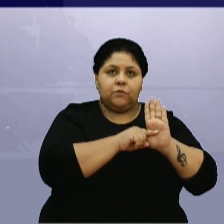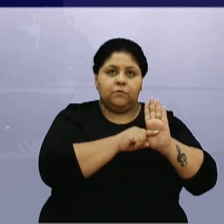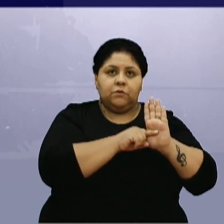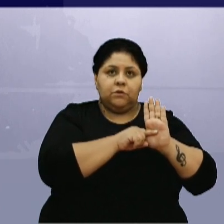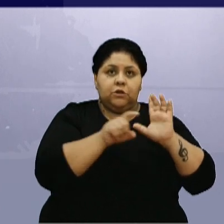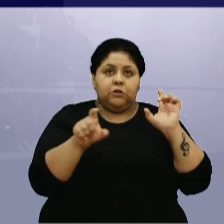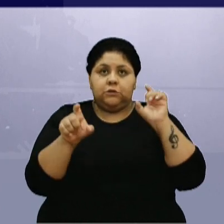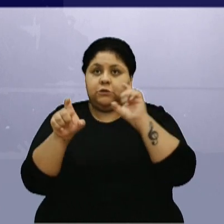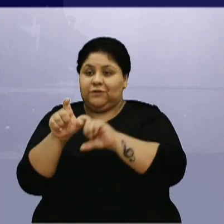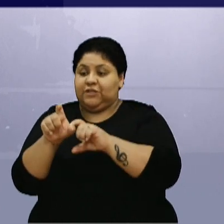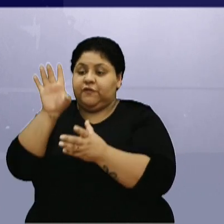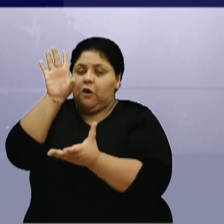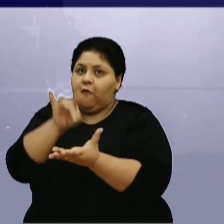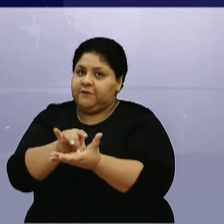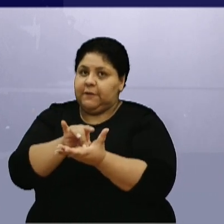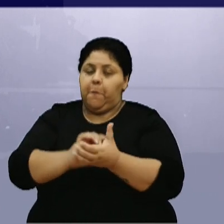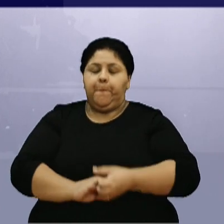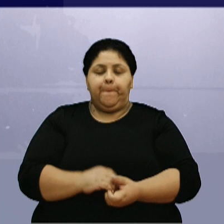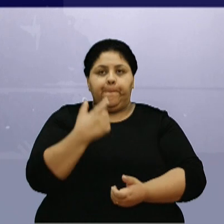nossa dívida consolidada.